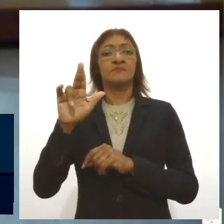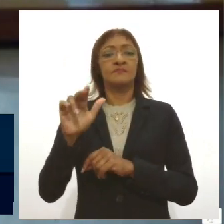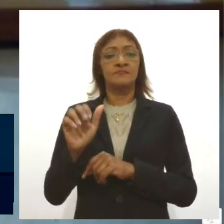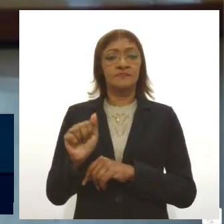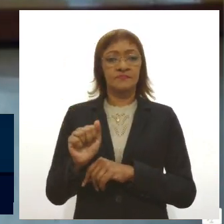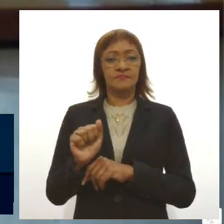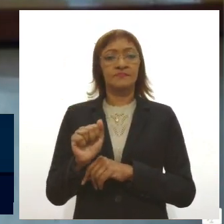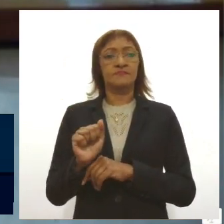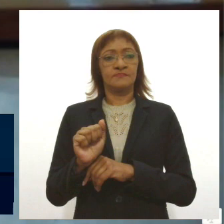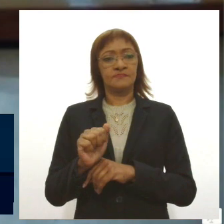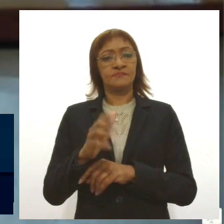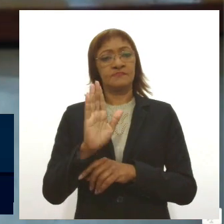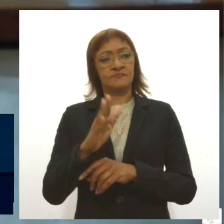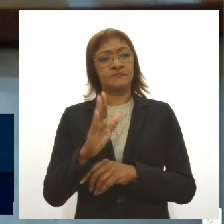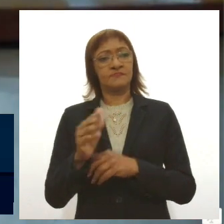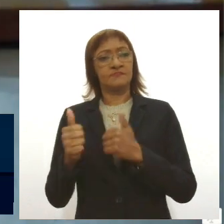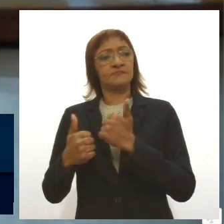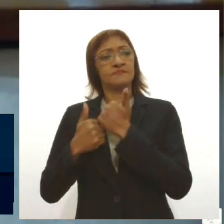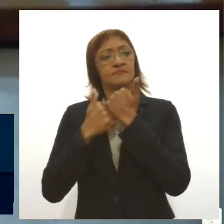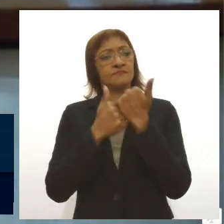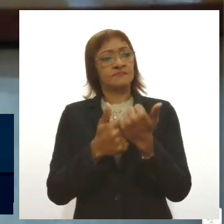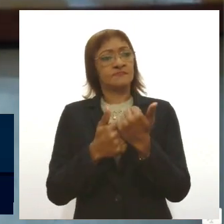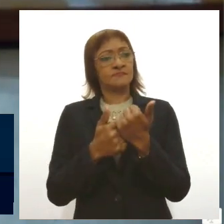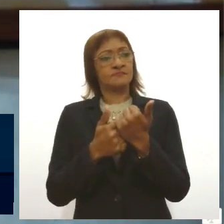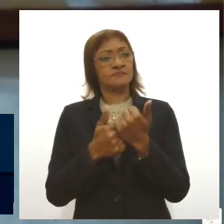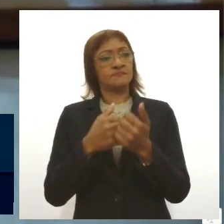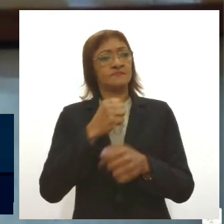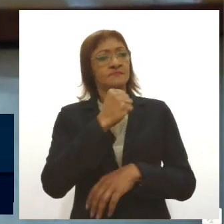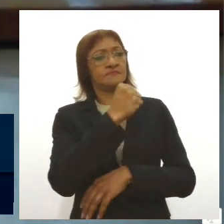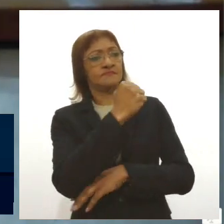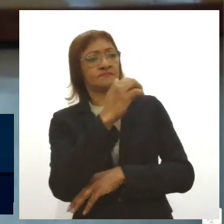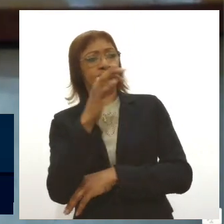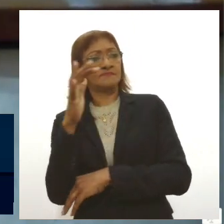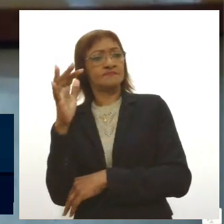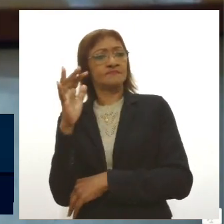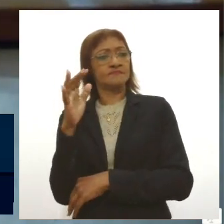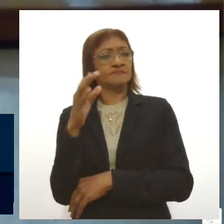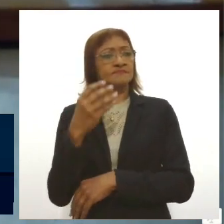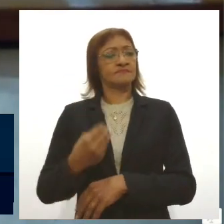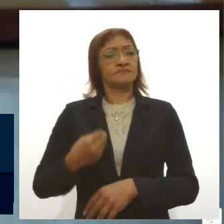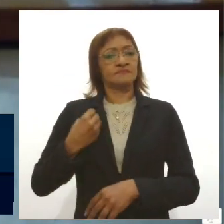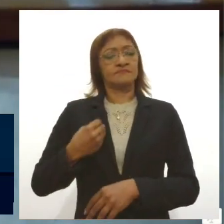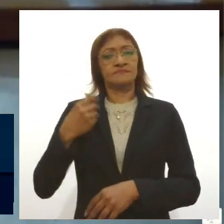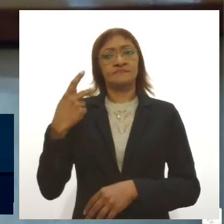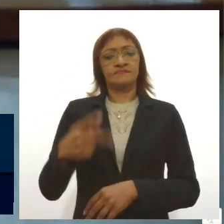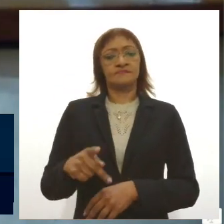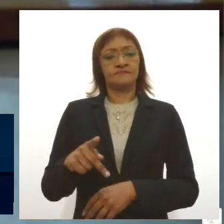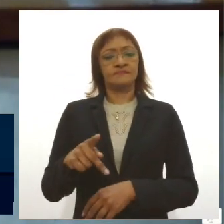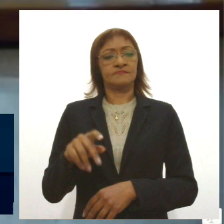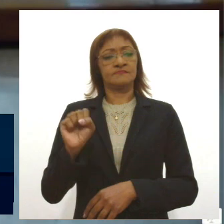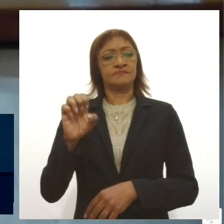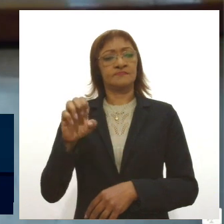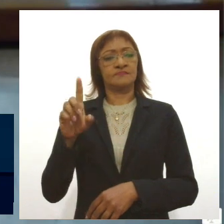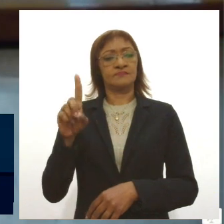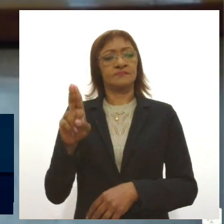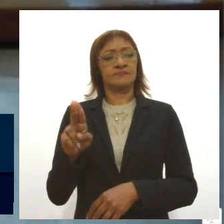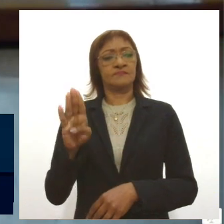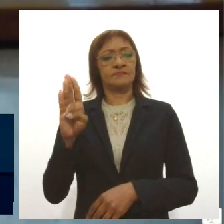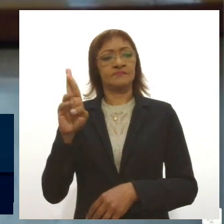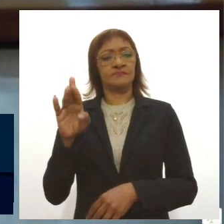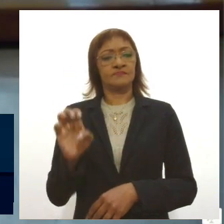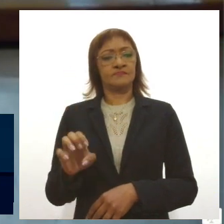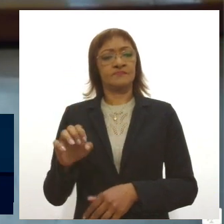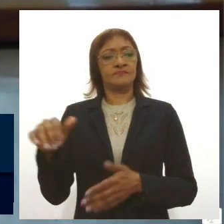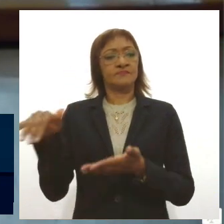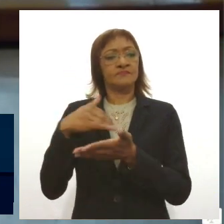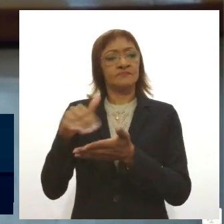também está sendo muito feito com o apoio aí do Ministério do Meio Ambiente e com a participação não só da SEDURB, mas também da Secretaria de Estado